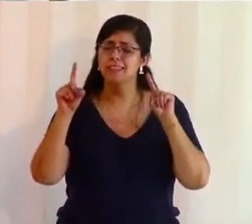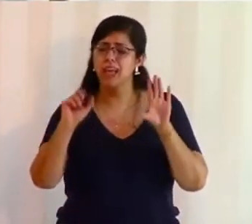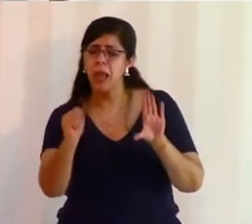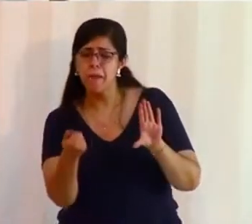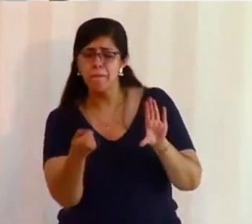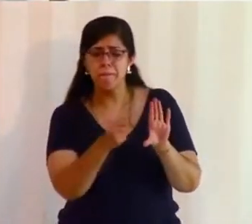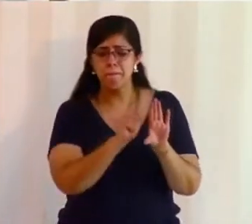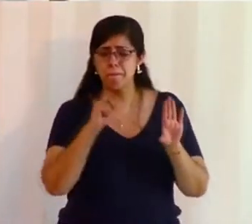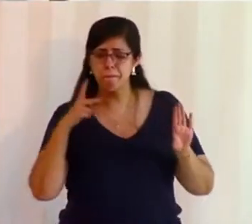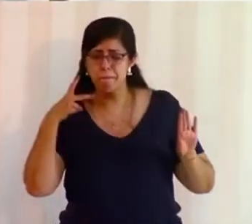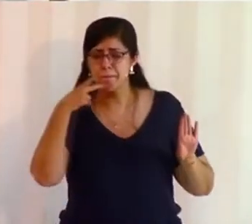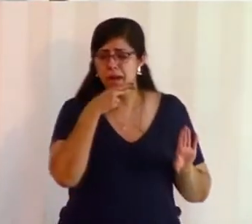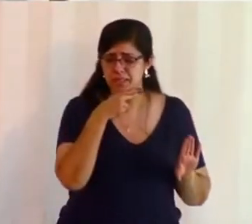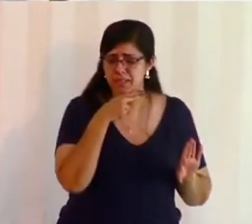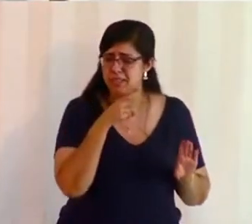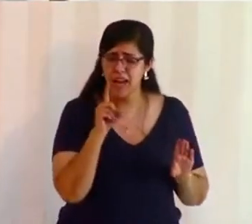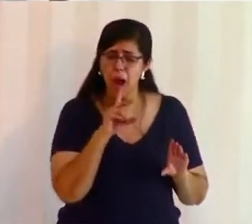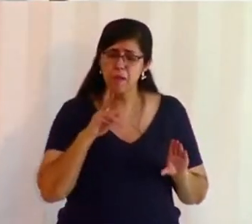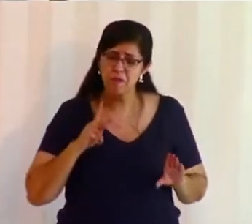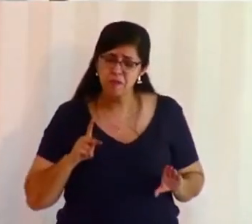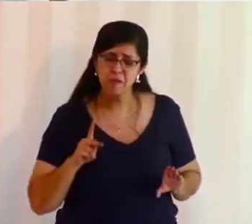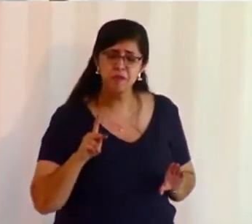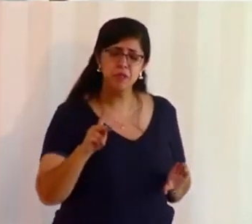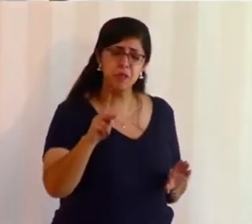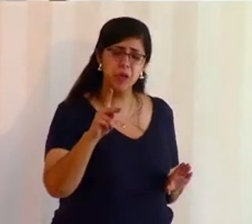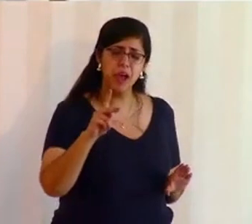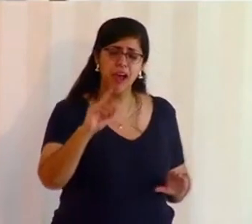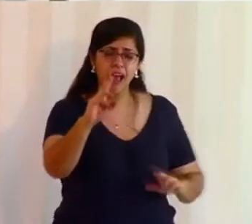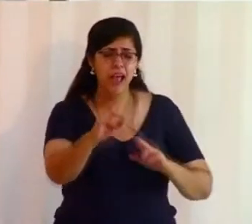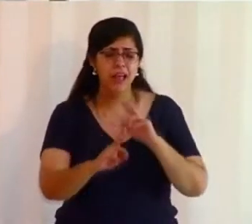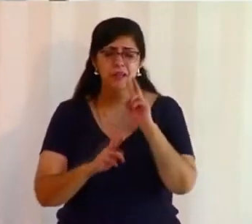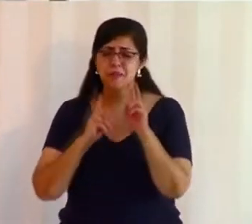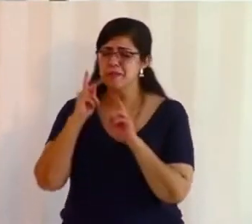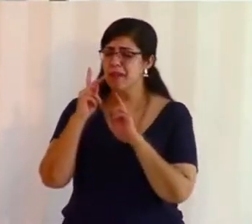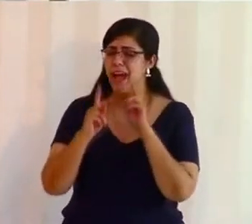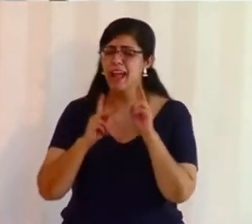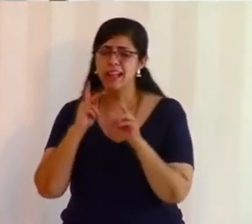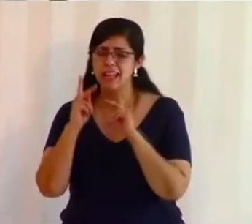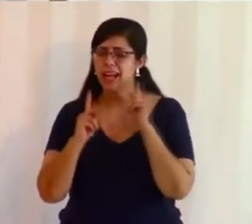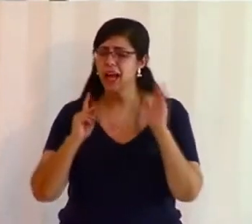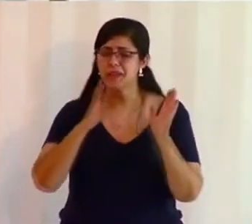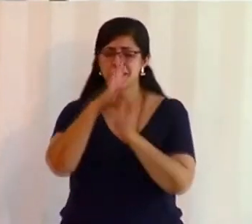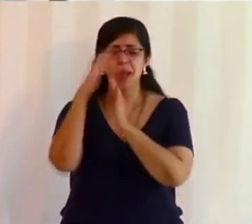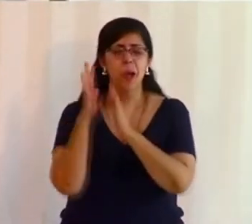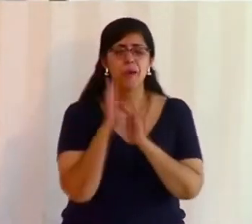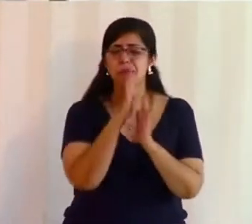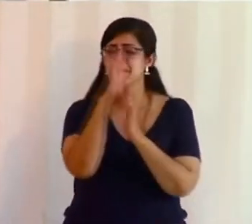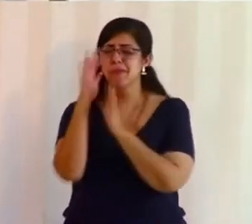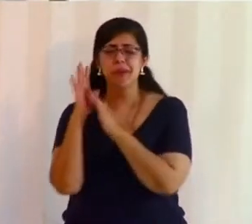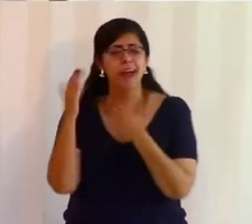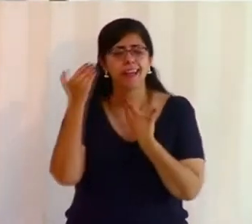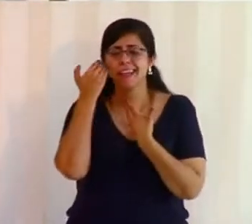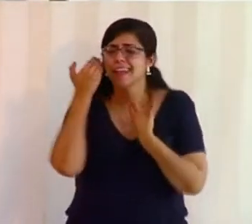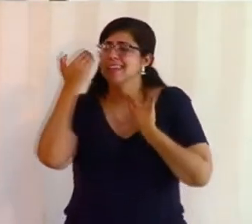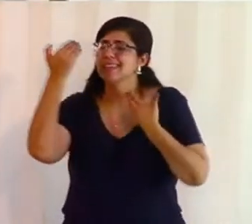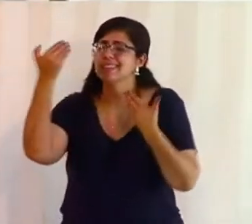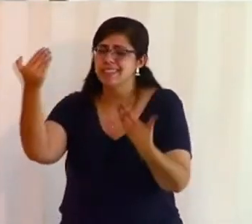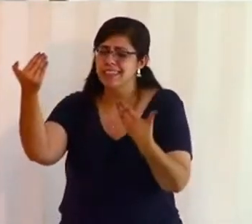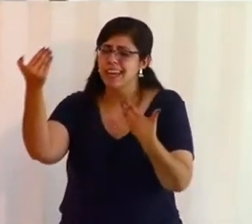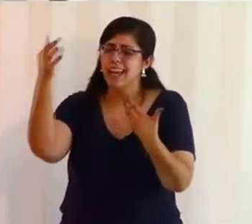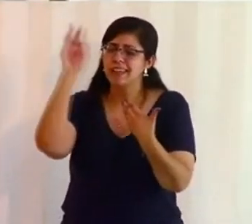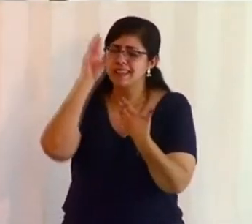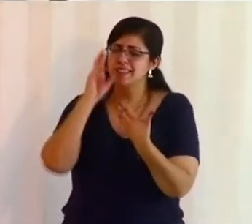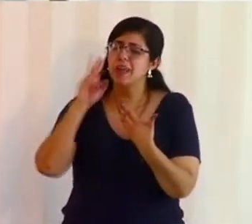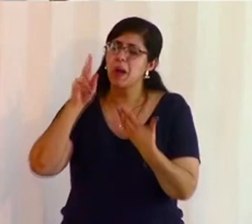nossos lábios, que essas coisas jamais cerrem a nossa boca de cantar e de orar ao Senhor, ainda que a dor seja muito forte, mas que